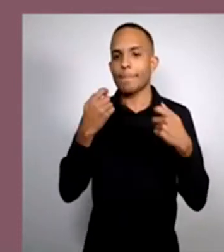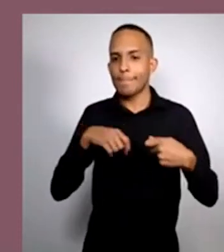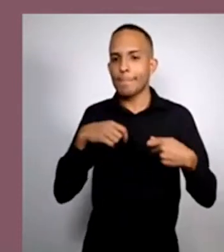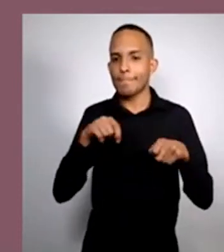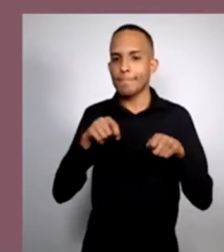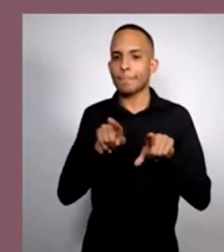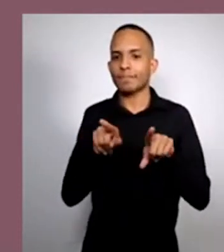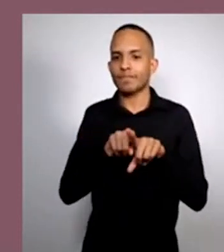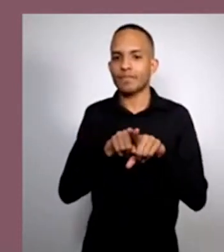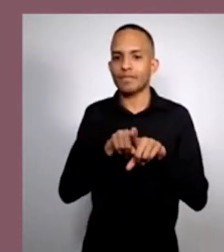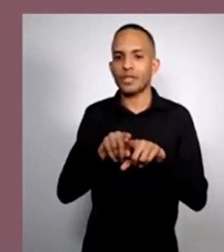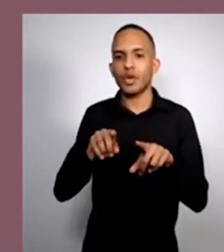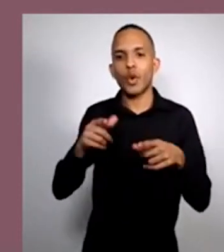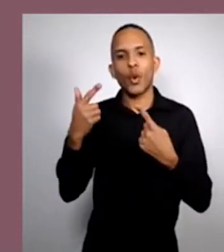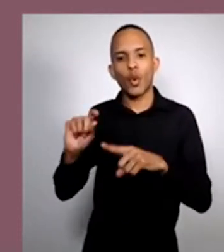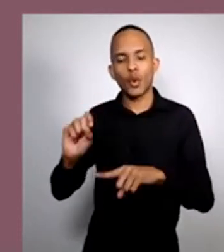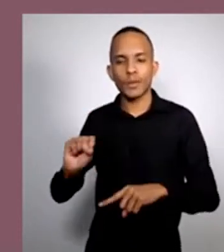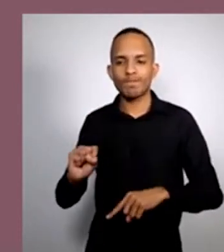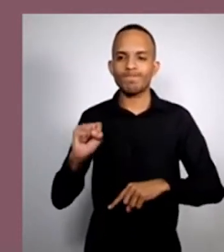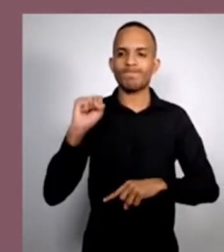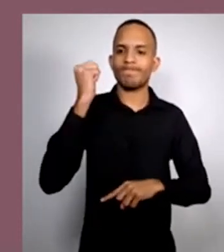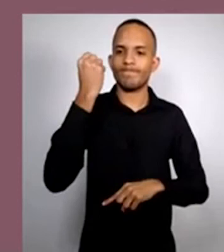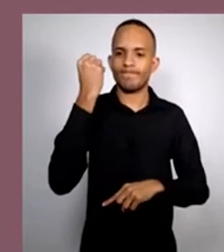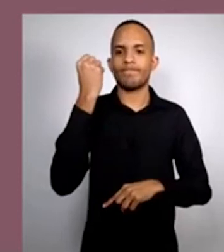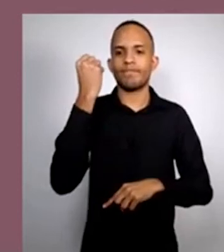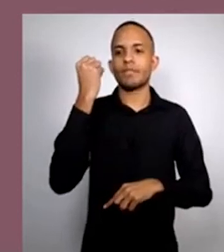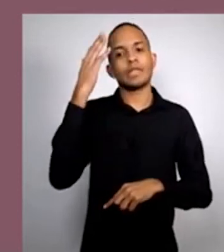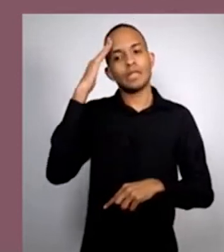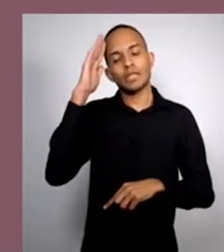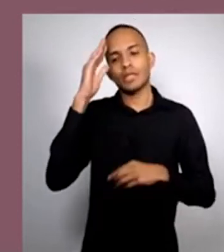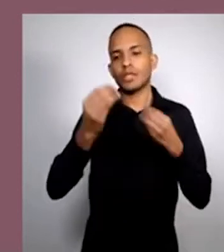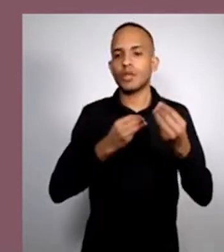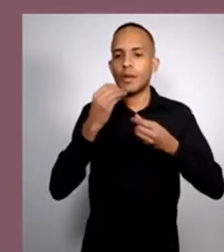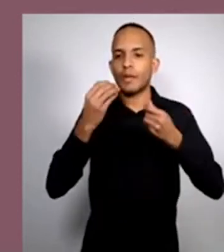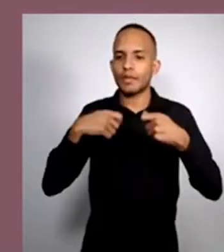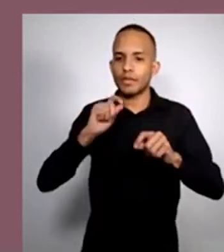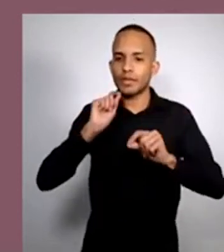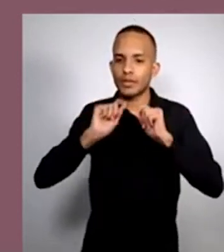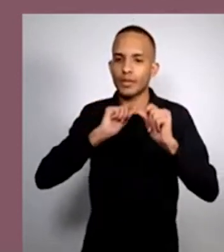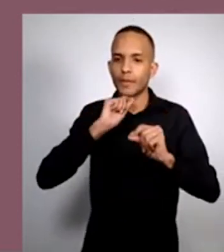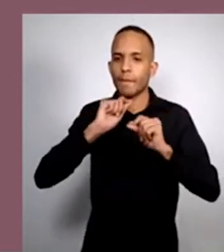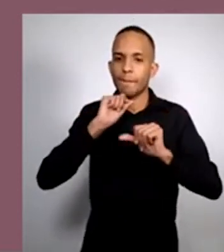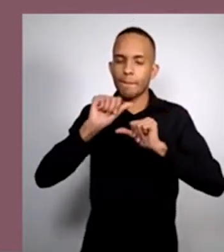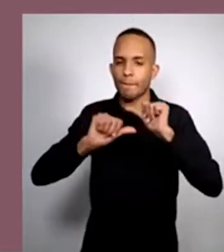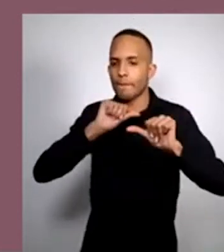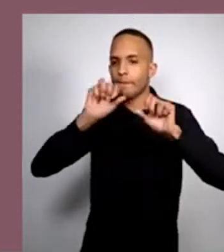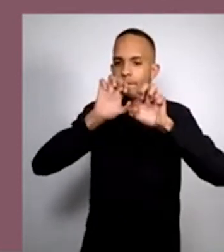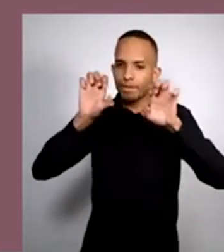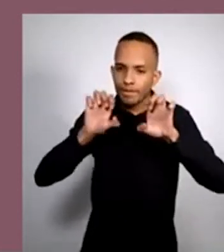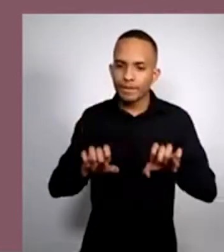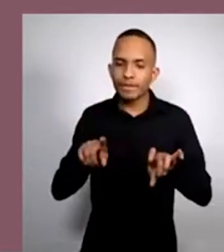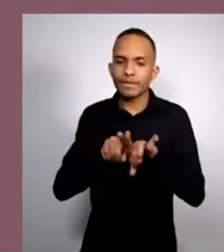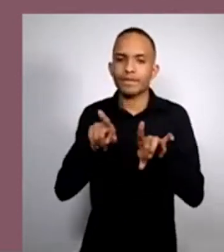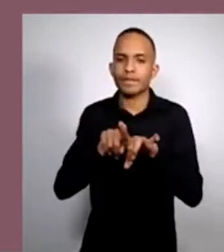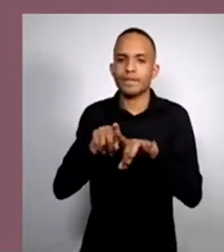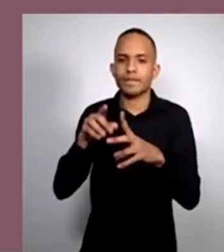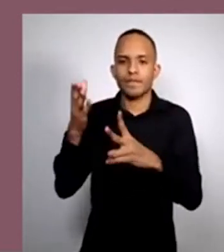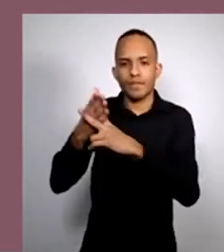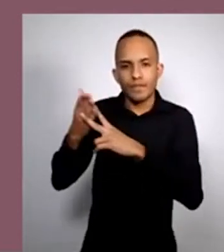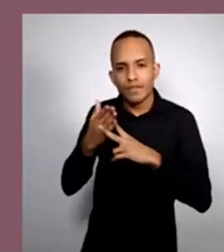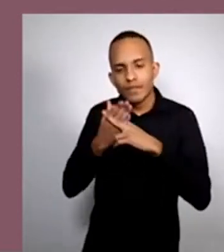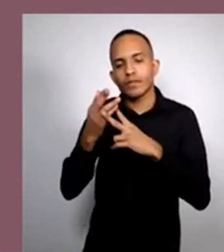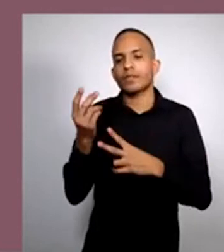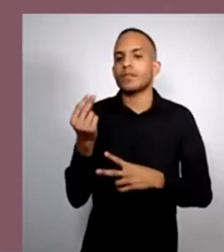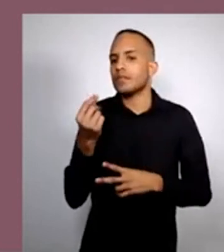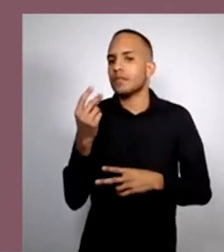o antirracismo com o anticapitalismo, entender que é preciso quebrar essa estrutura para dividir essas riquezas e